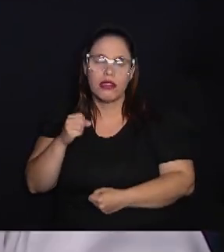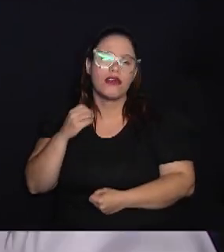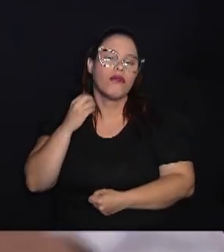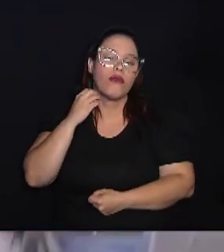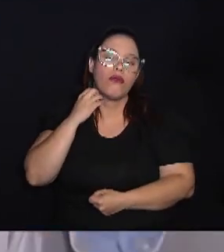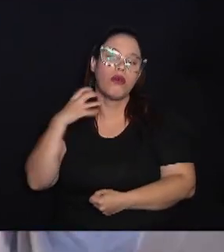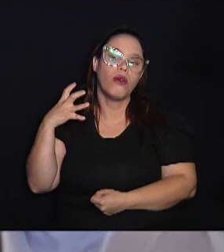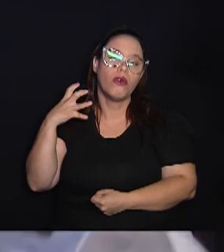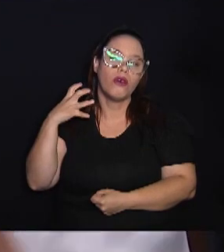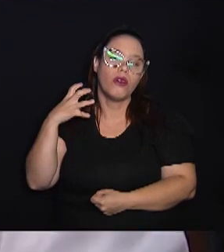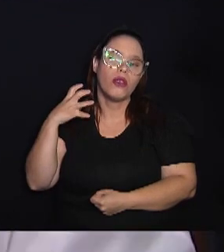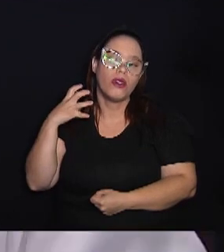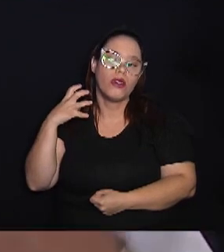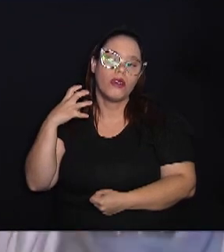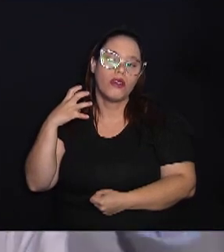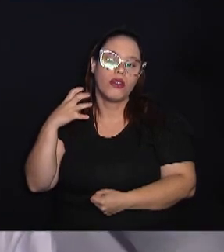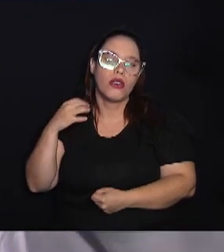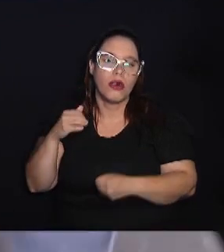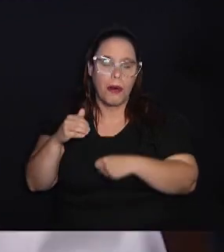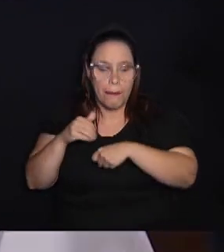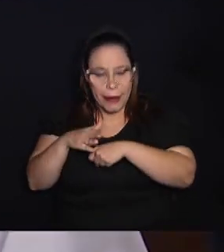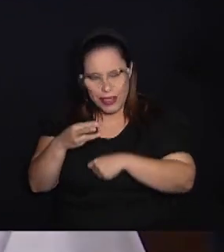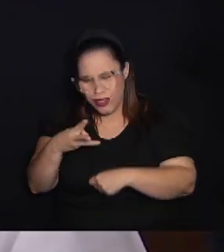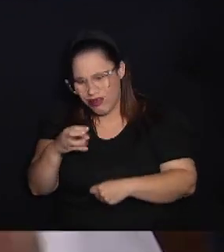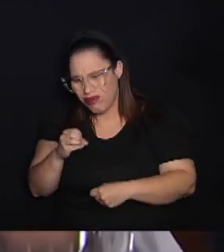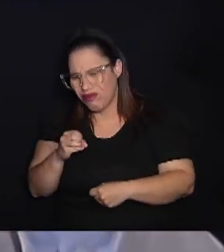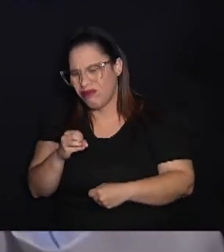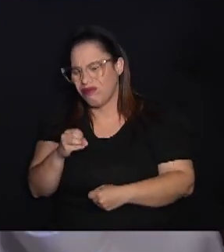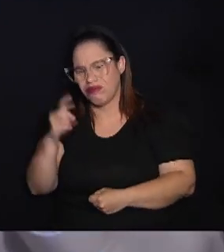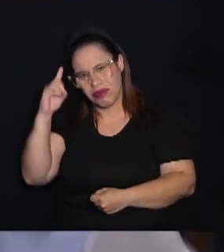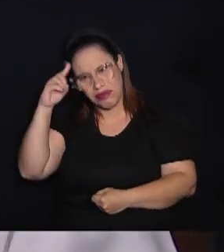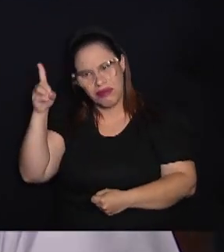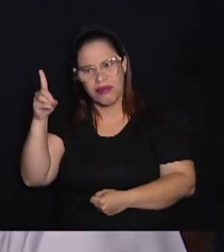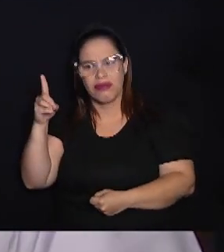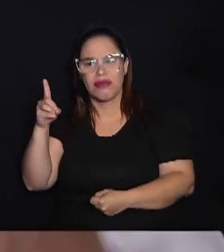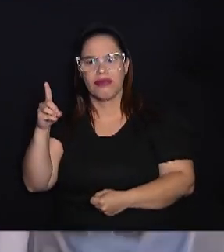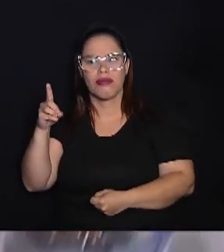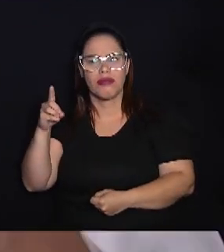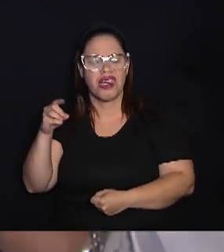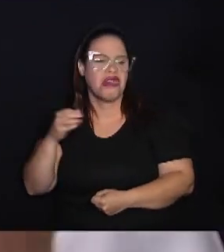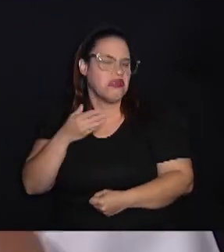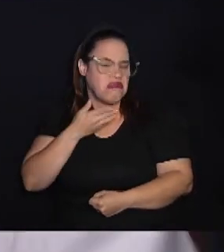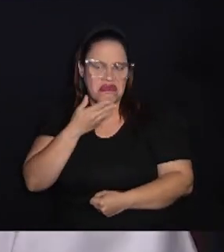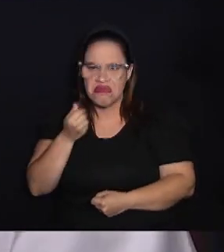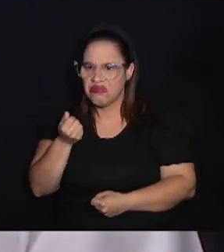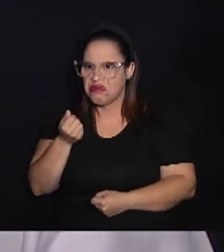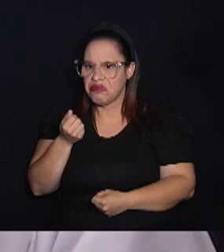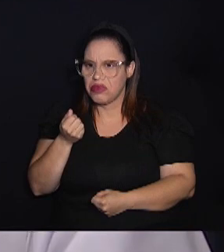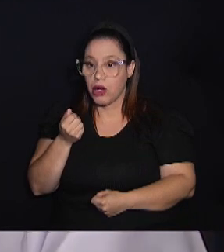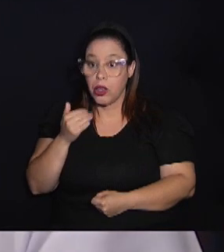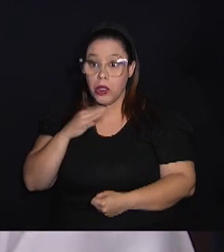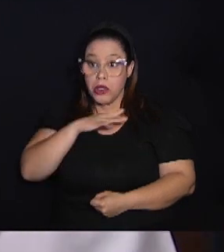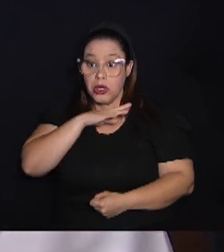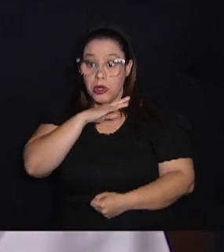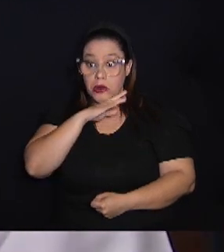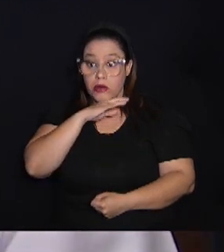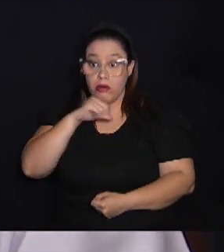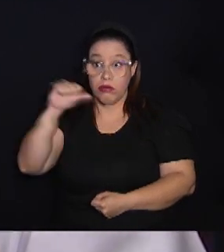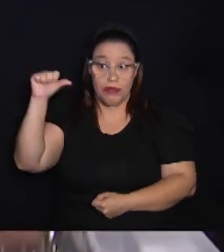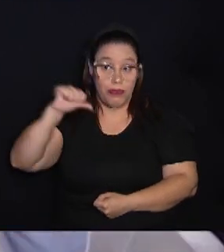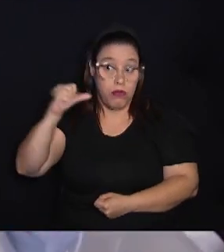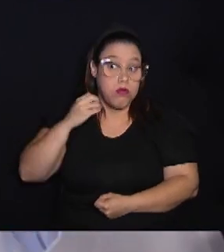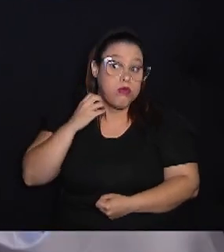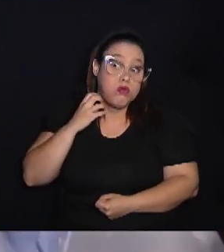que dura pelo menos mais de 30 dias, 60 dias, e ele não melhora, ou pior, ele começa a